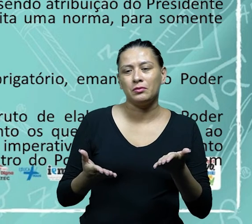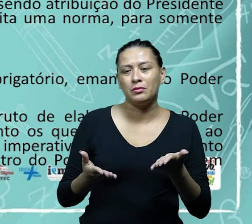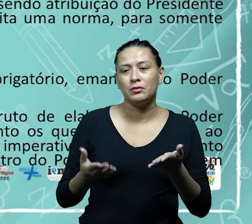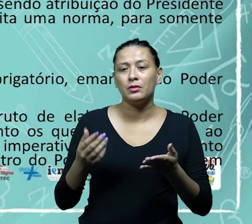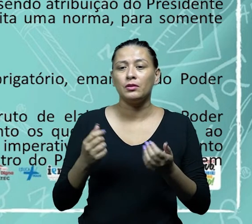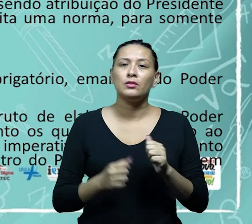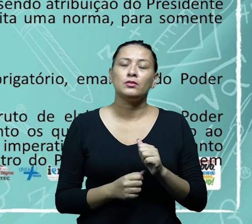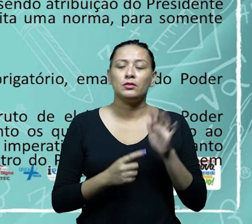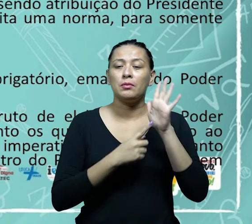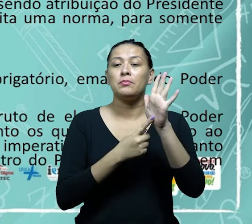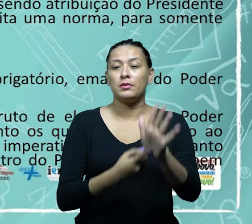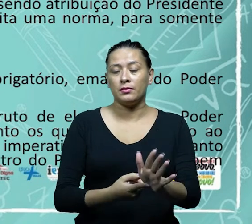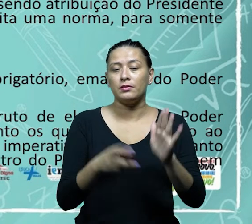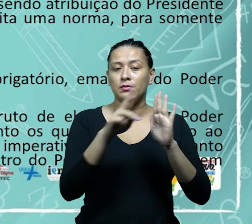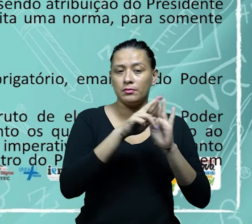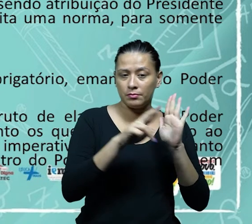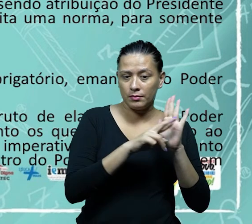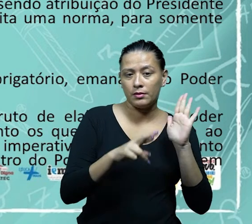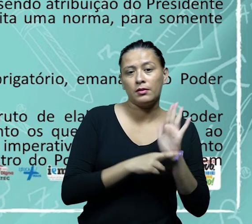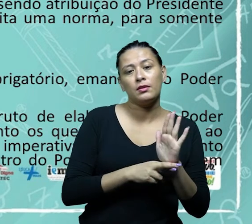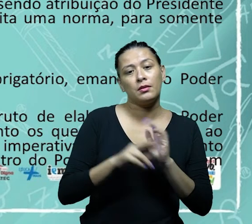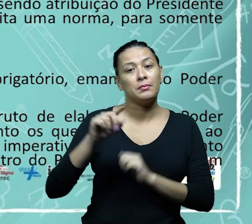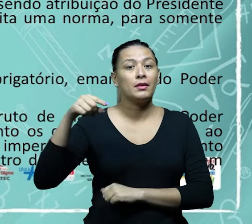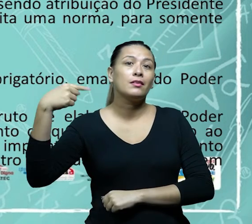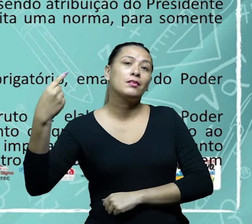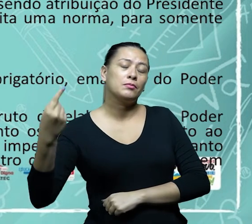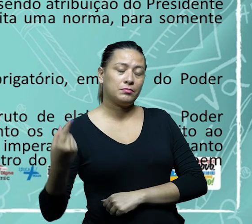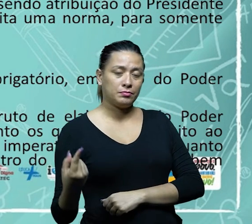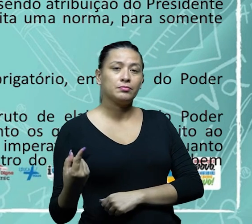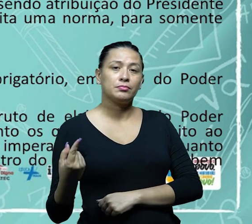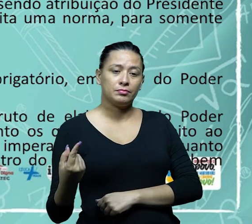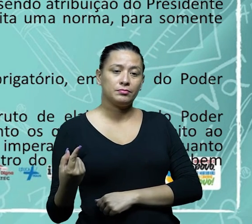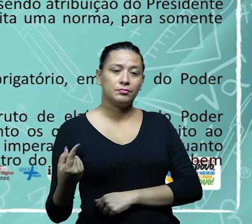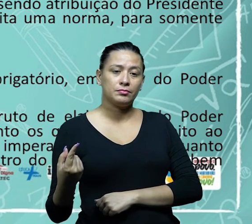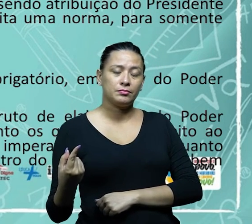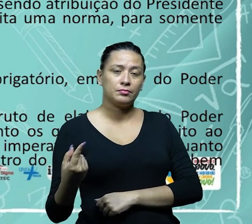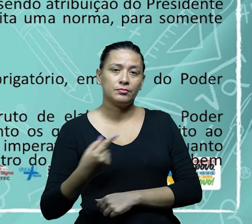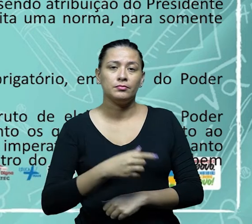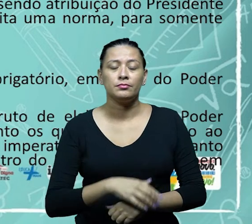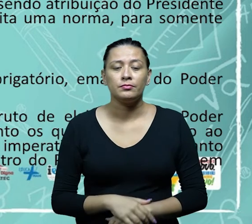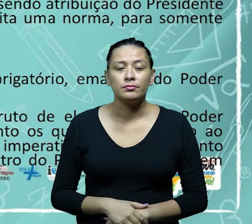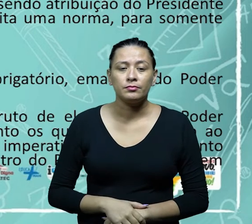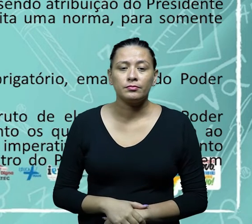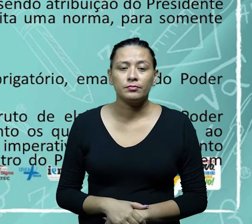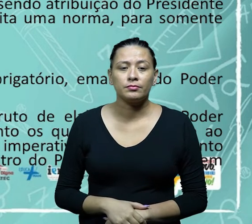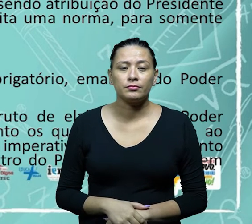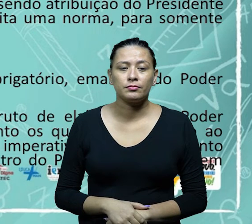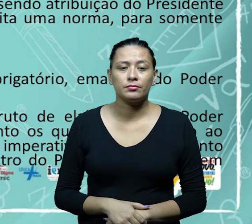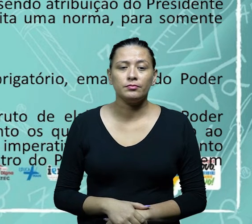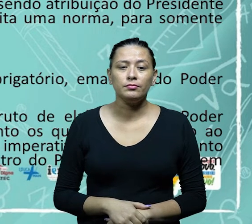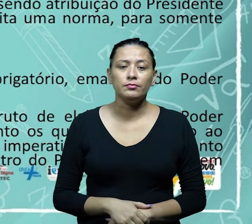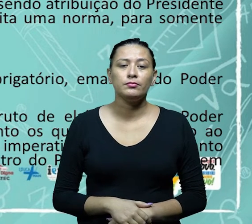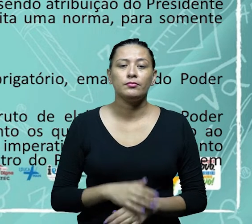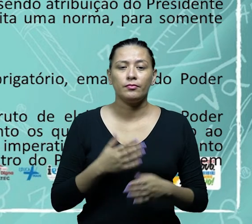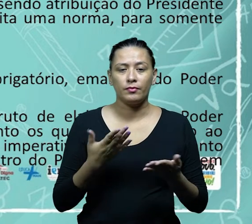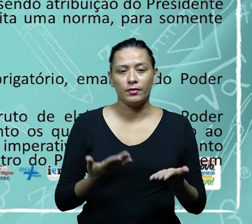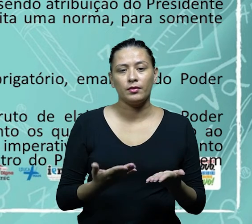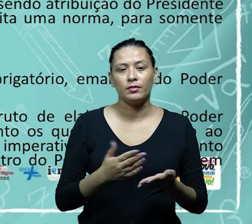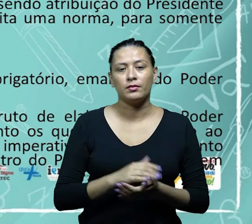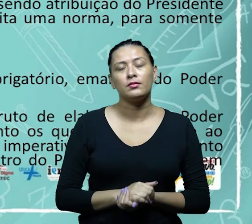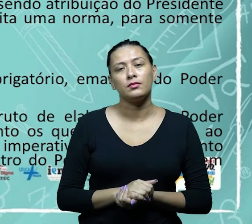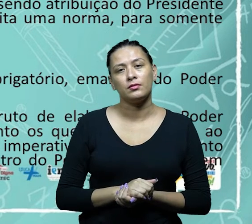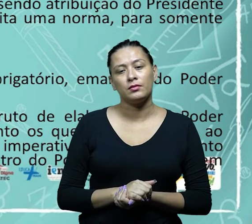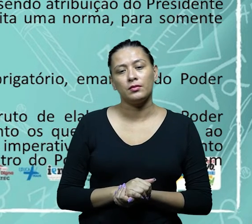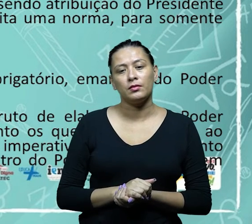relevância né é dita uma Norma para que a mesma Somente depois para para que somente depois né